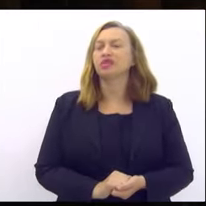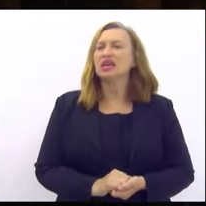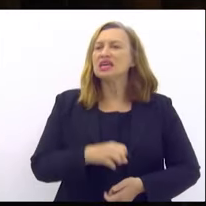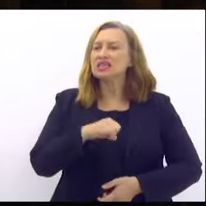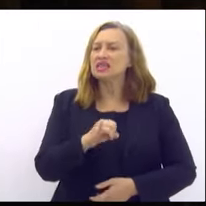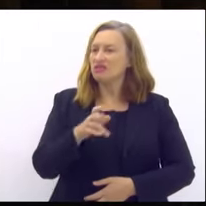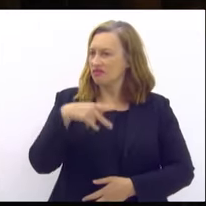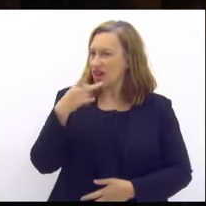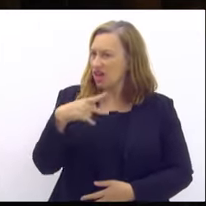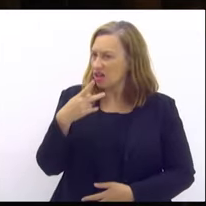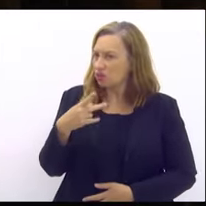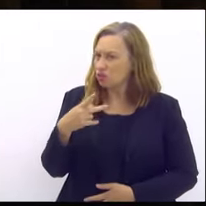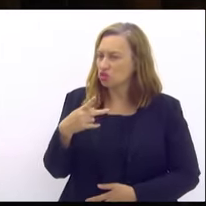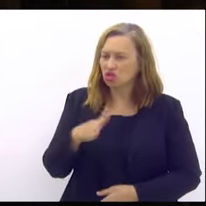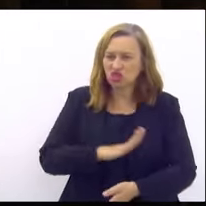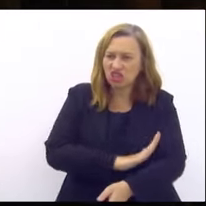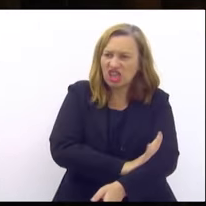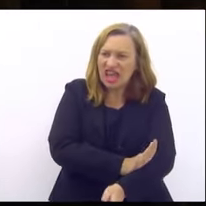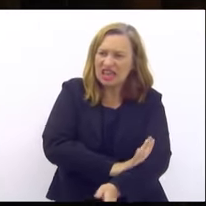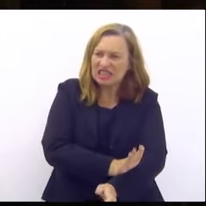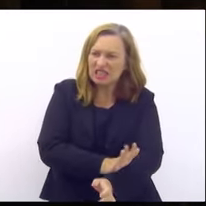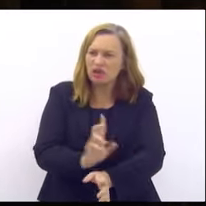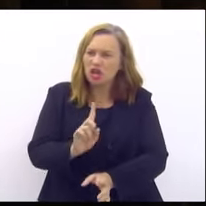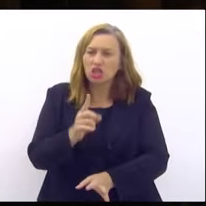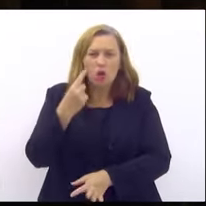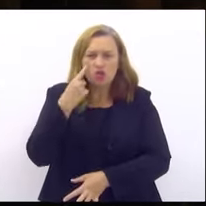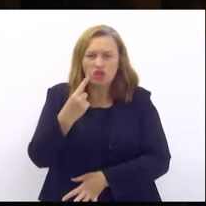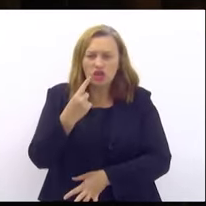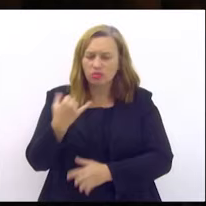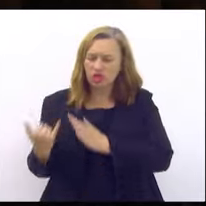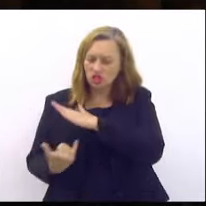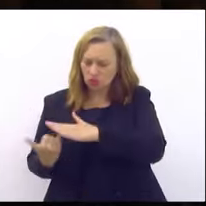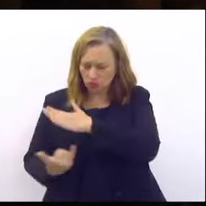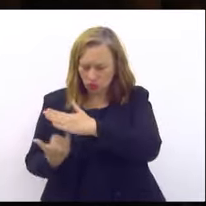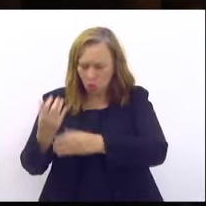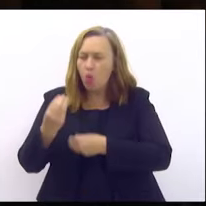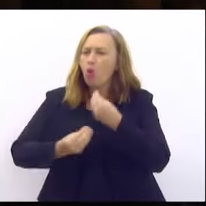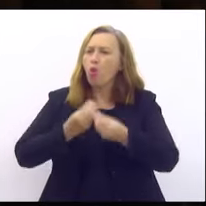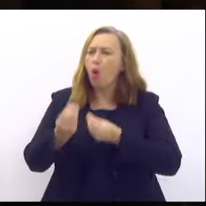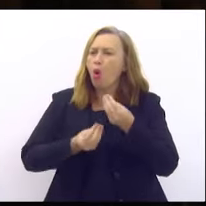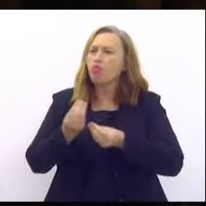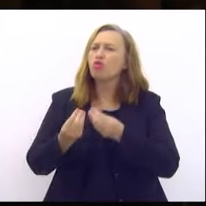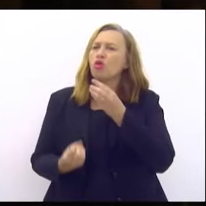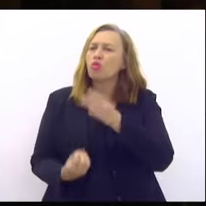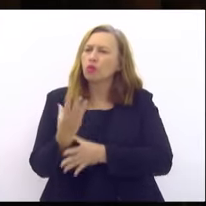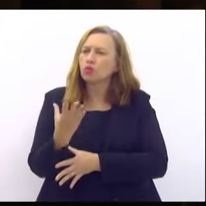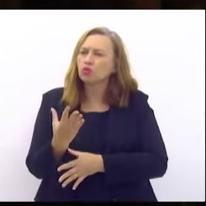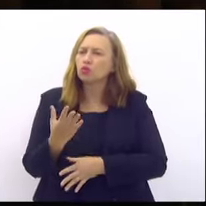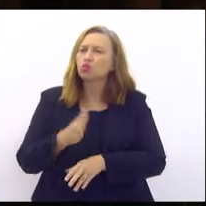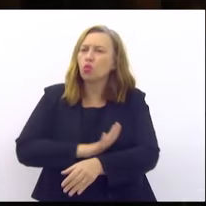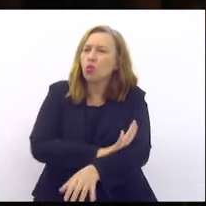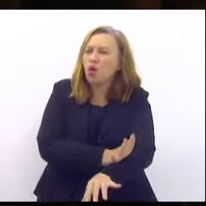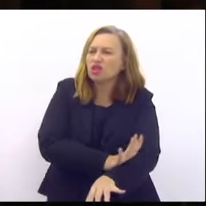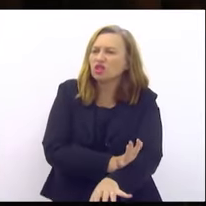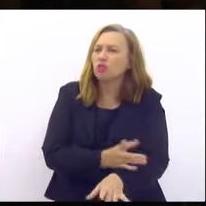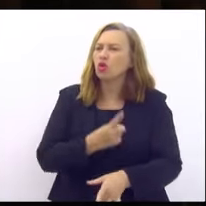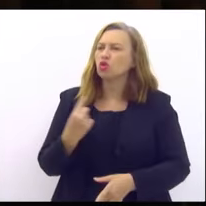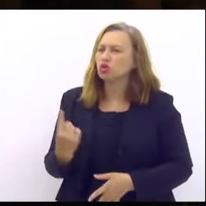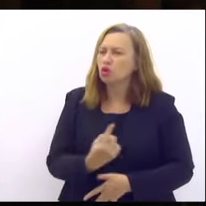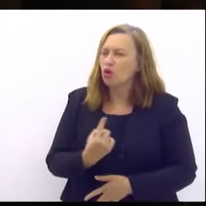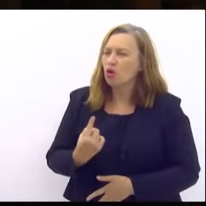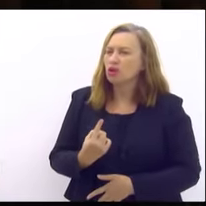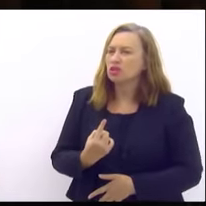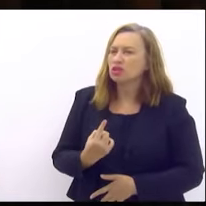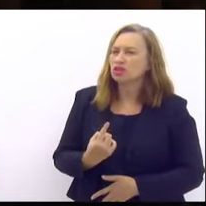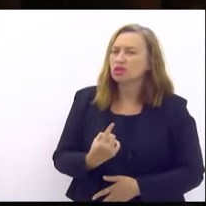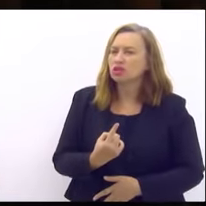falamos de racismo e não olhamos As instituições e como elas reproduzem o racismo nós estamos nos